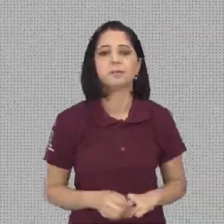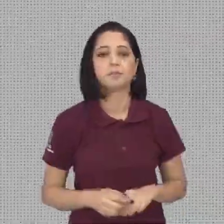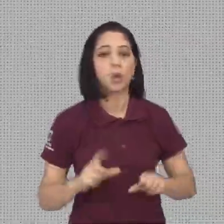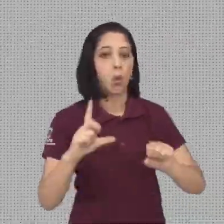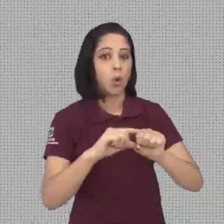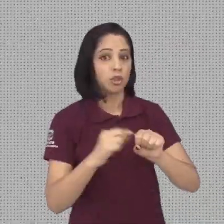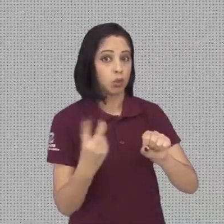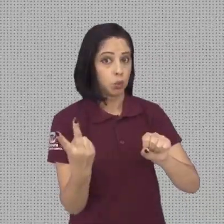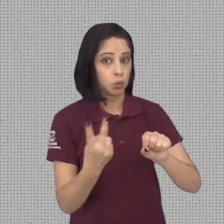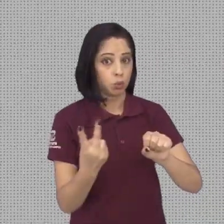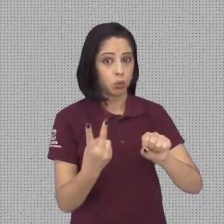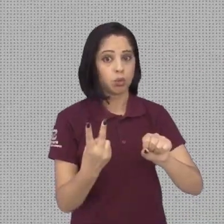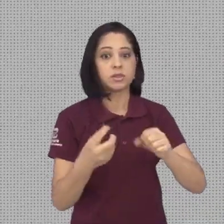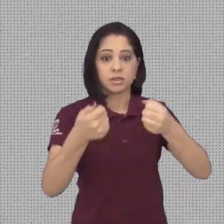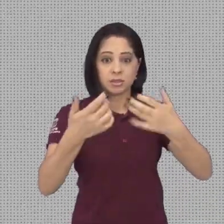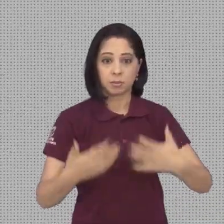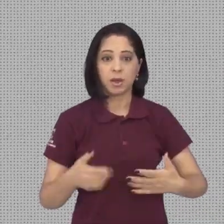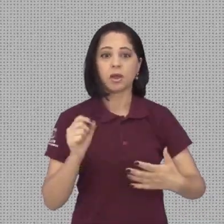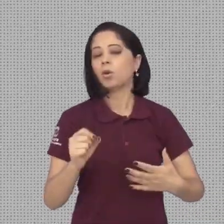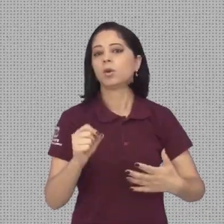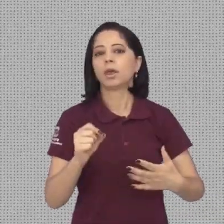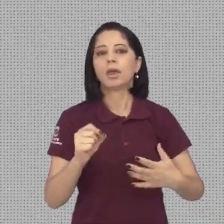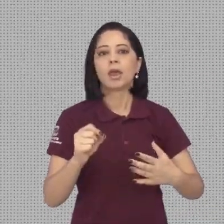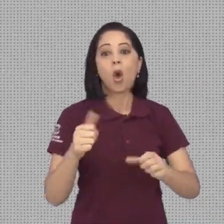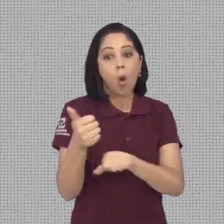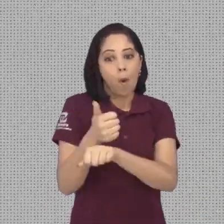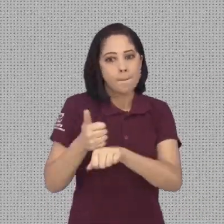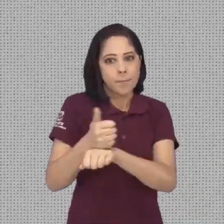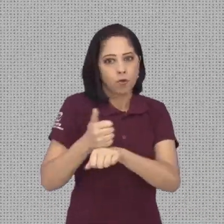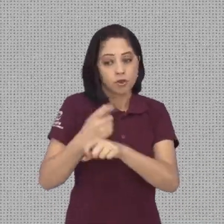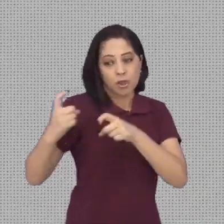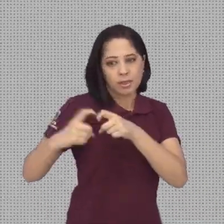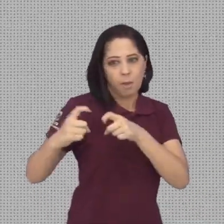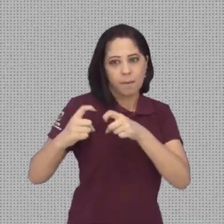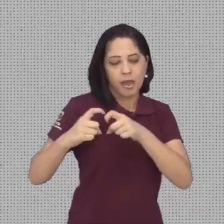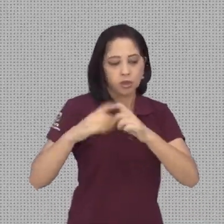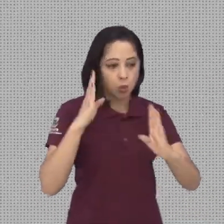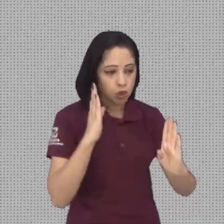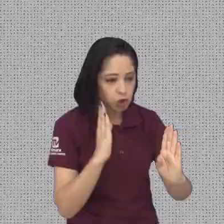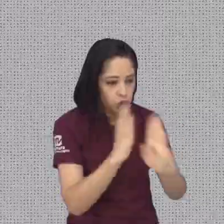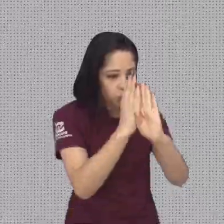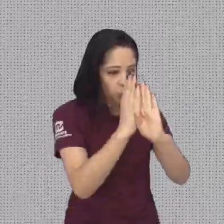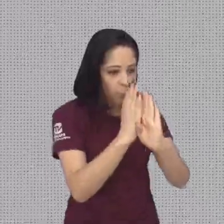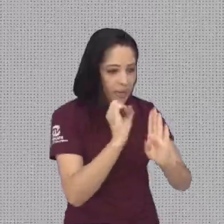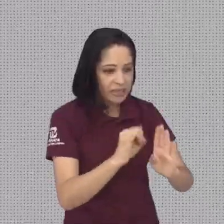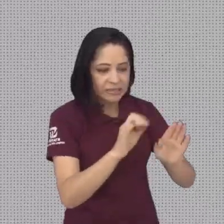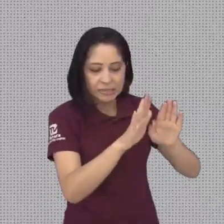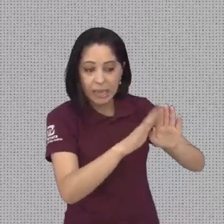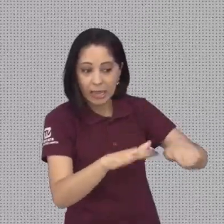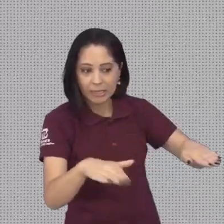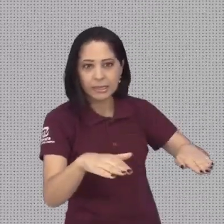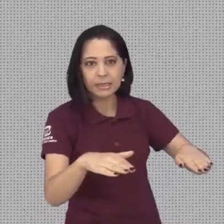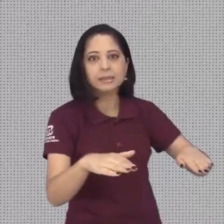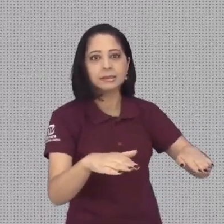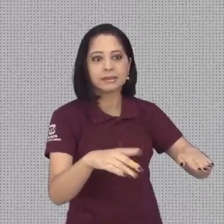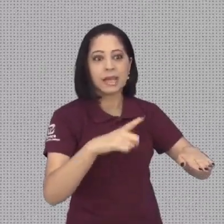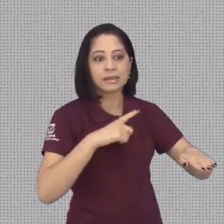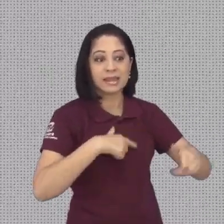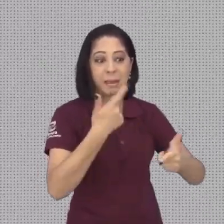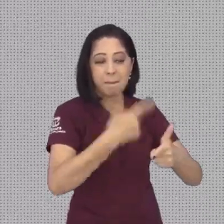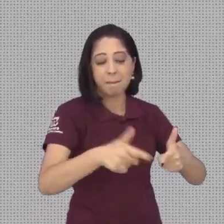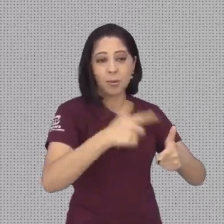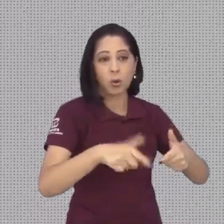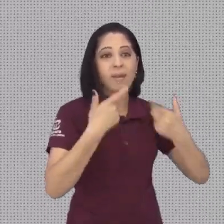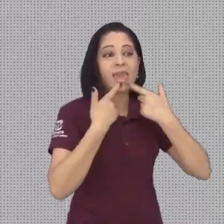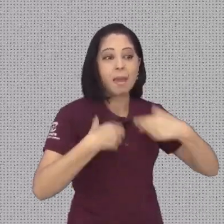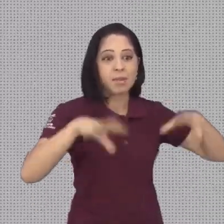artigo 2 do projeto explica que os profissionais terão por finalidade detectar por diagnóstico alterações nas competências